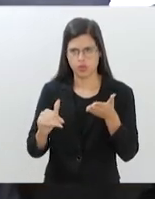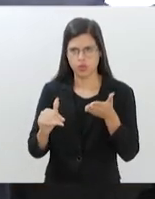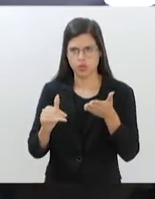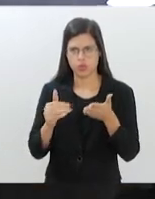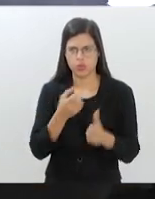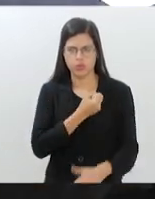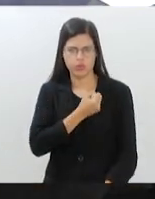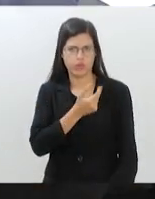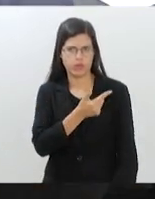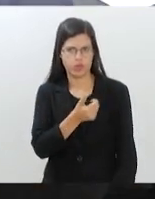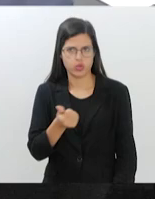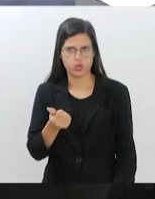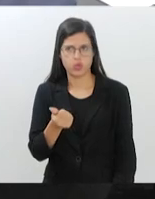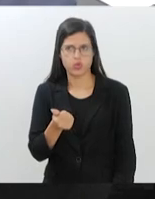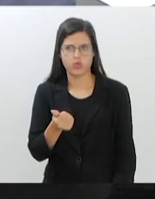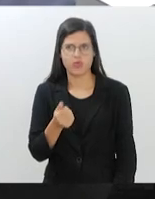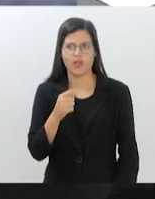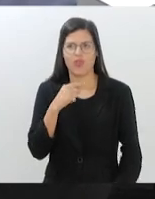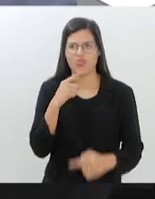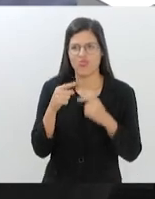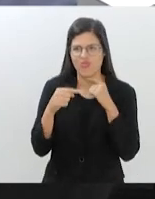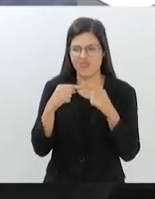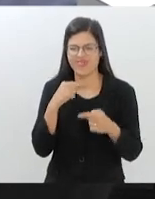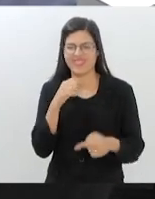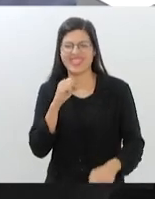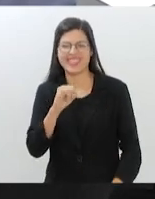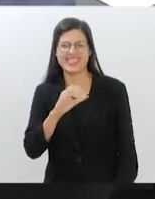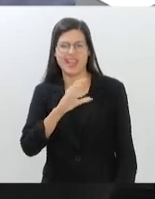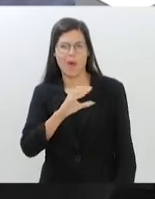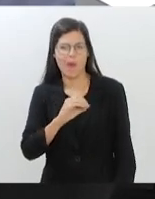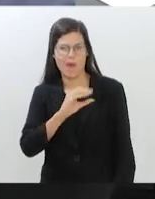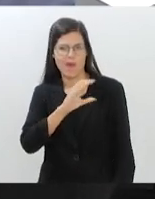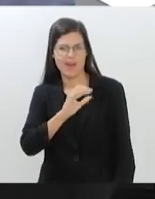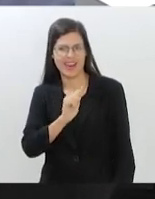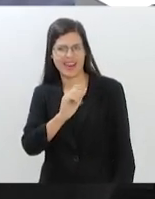21 sim ele ficou em dúvida se a colocado Era branco ou